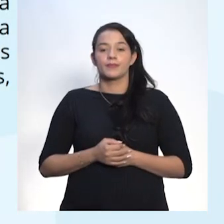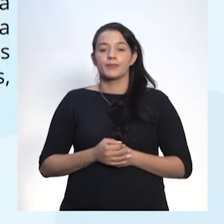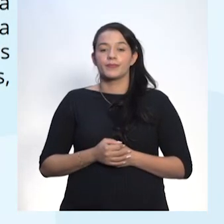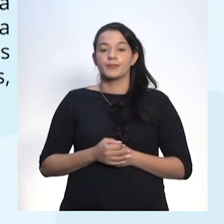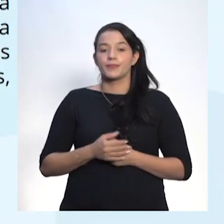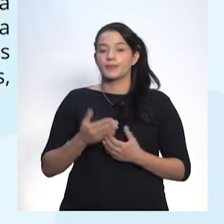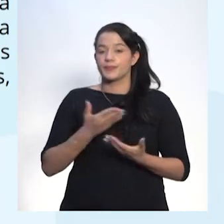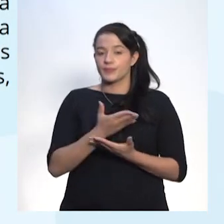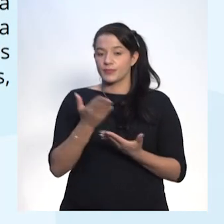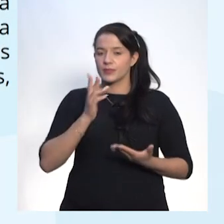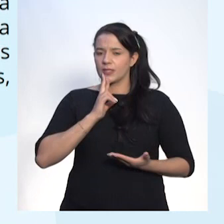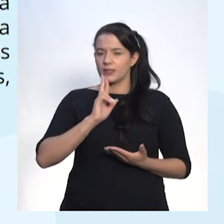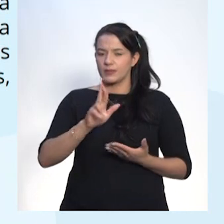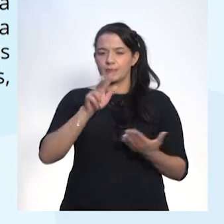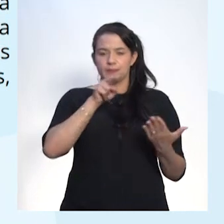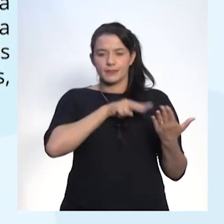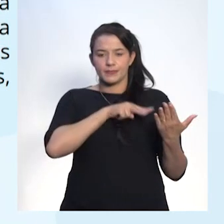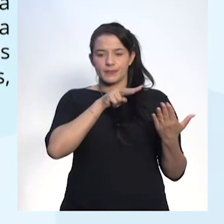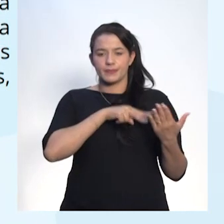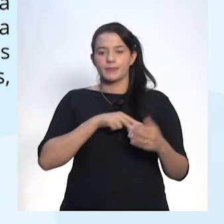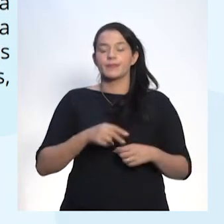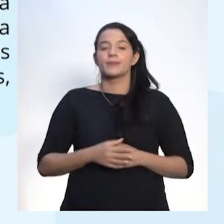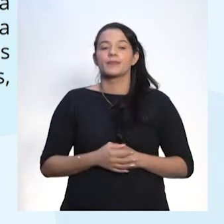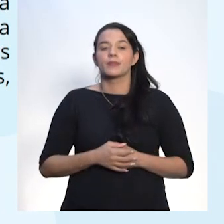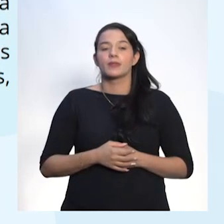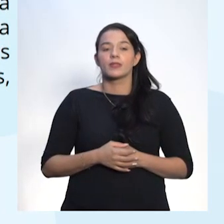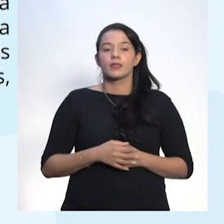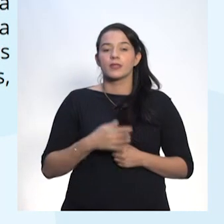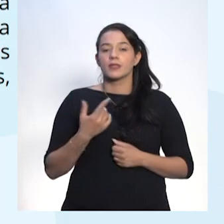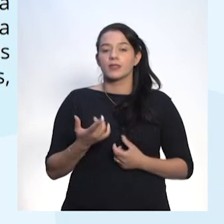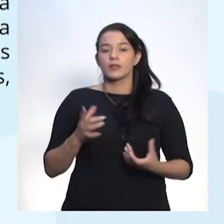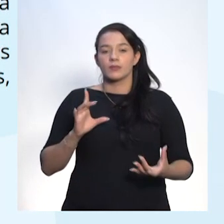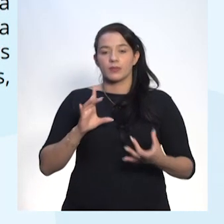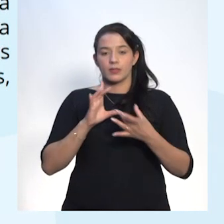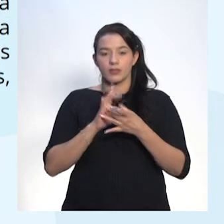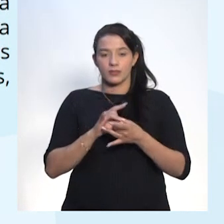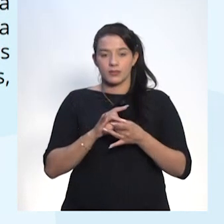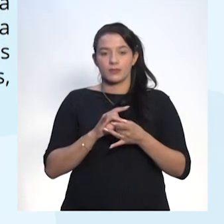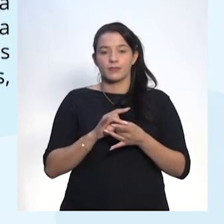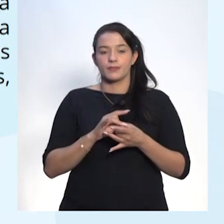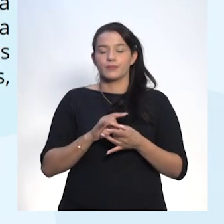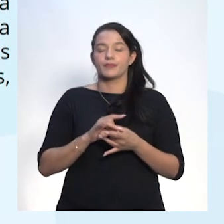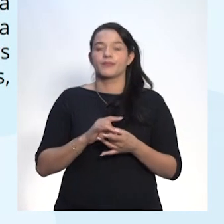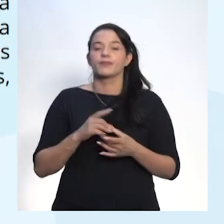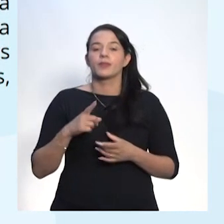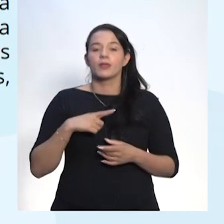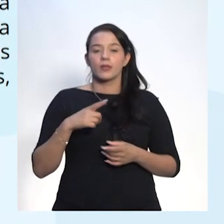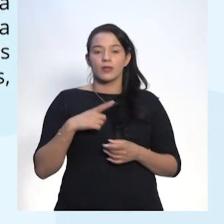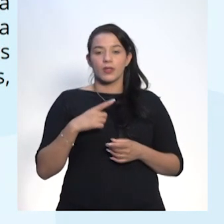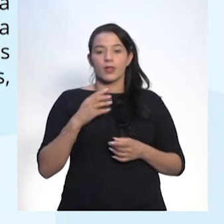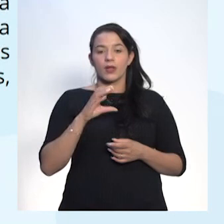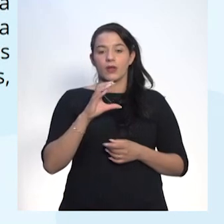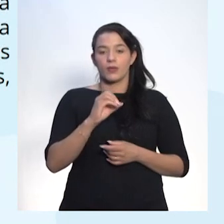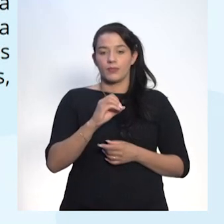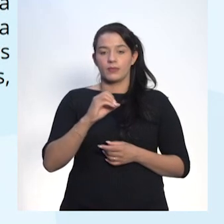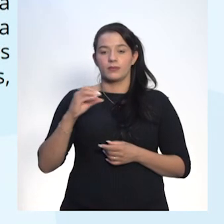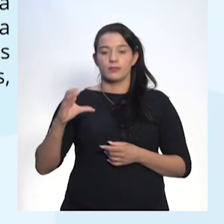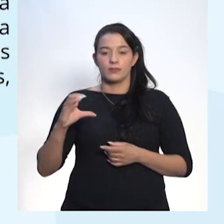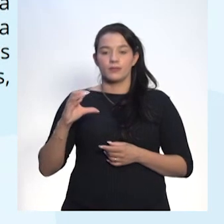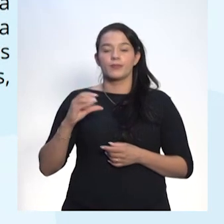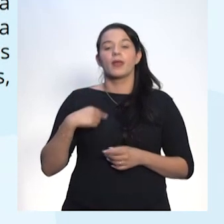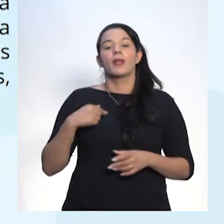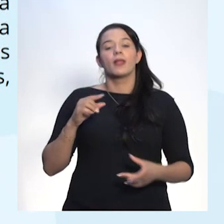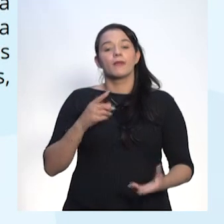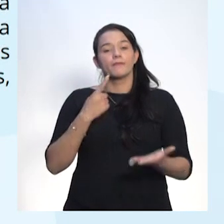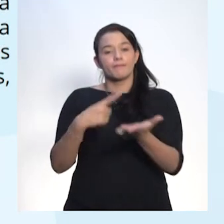Leia o texto e responda. Em uma aliança político-militar, a Operação Condor uniu